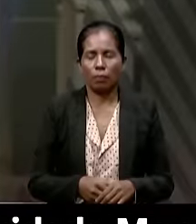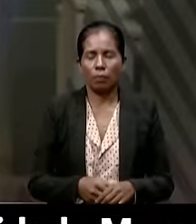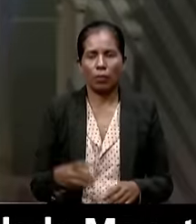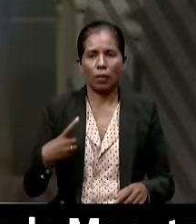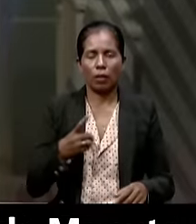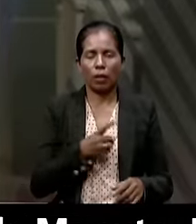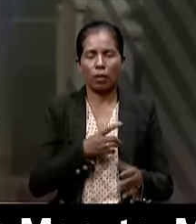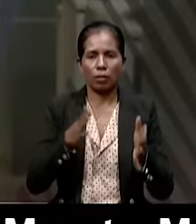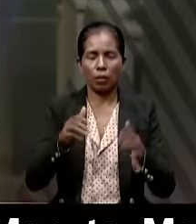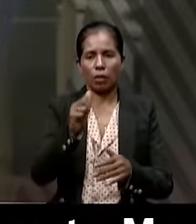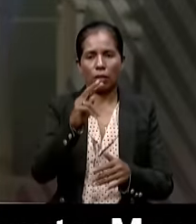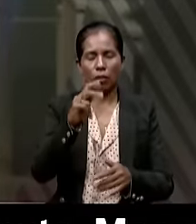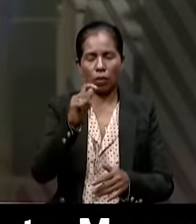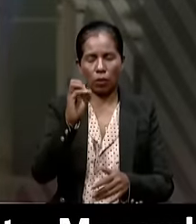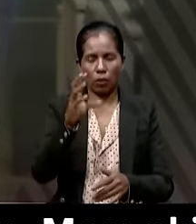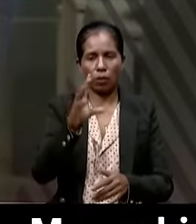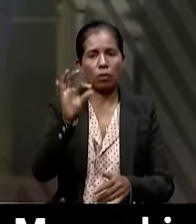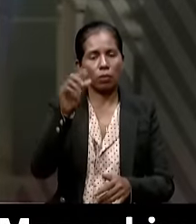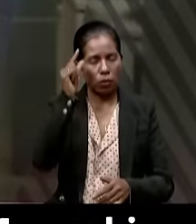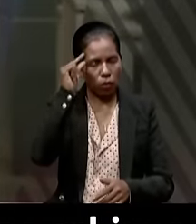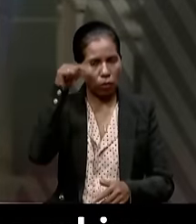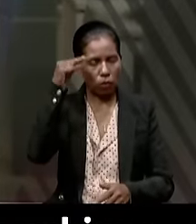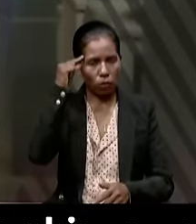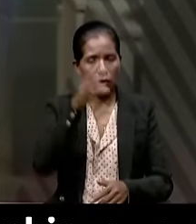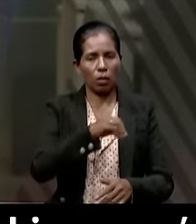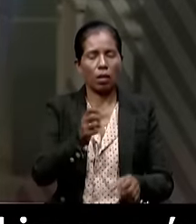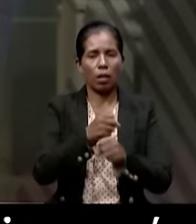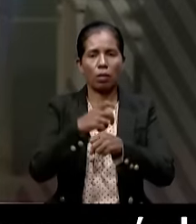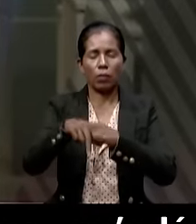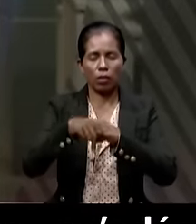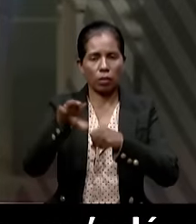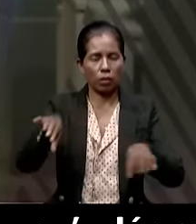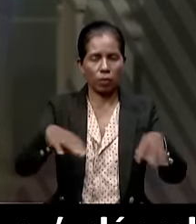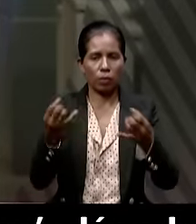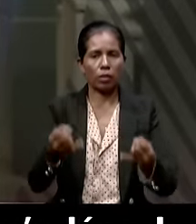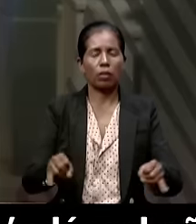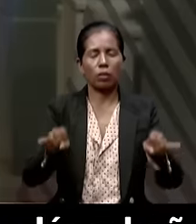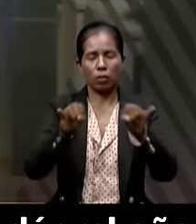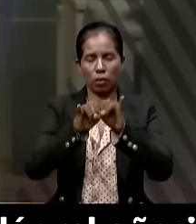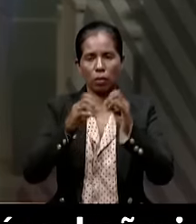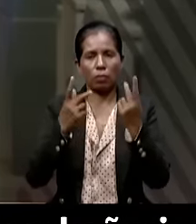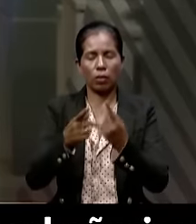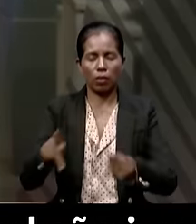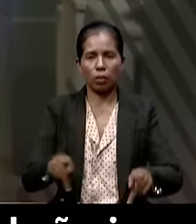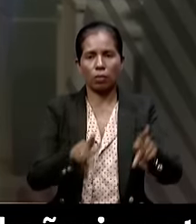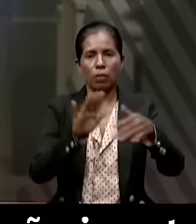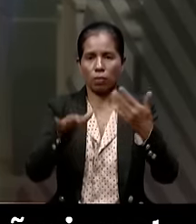Deputado António da Conceição considera no governo partidariza serviço e a instituição na empresa pública